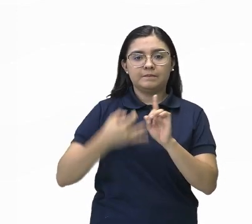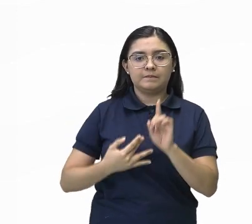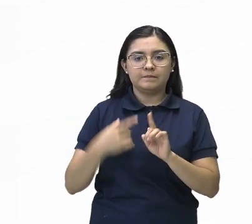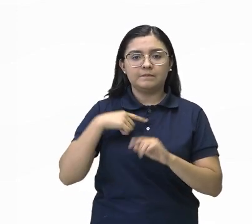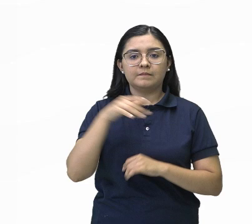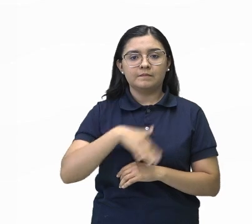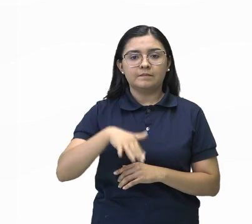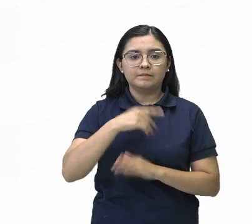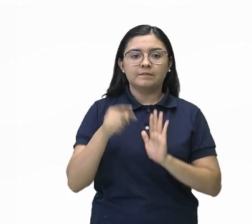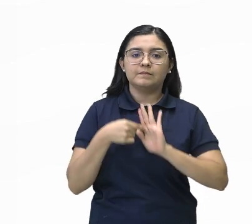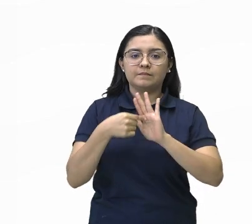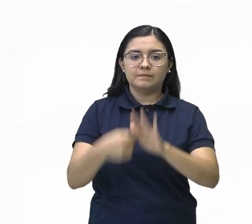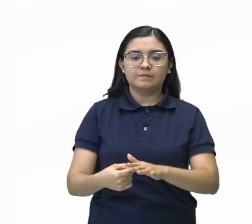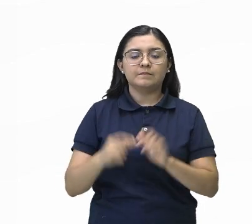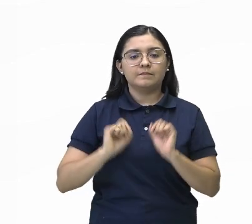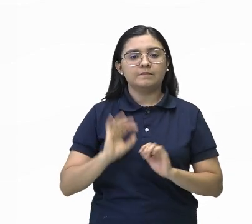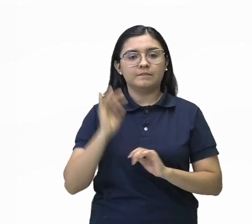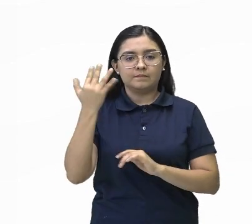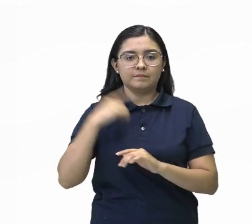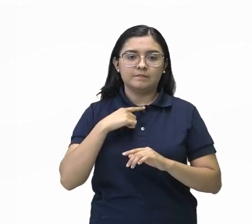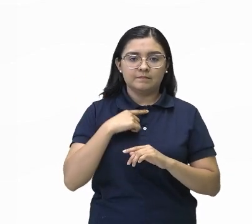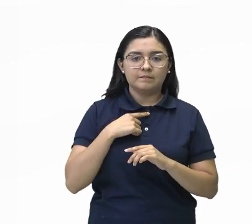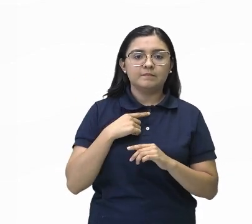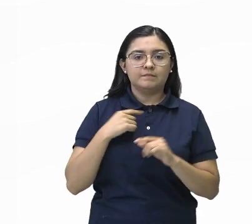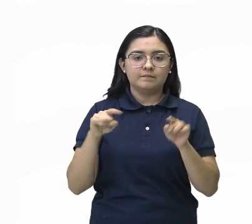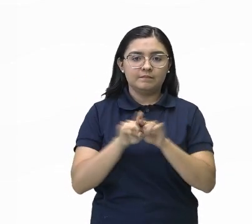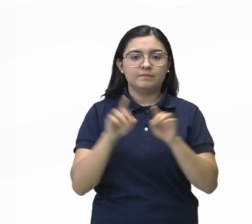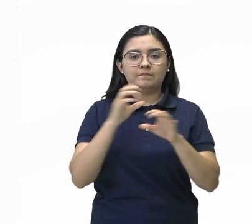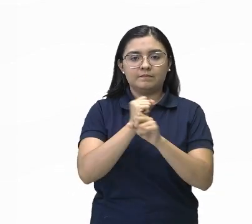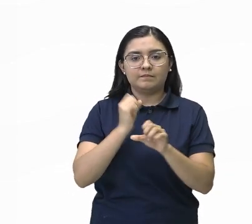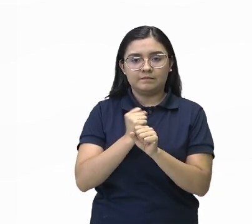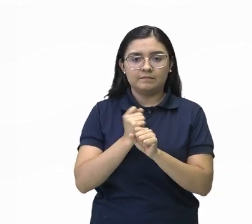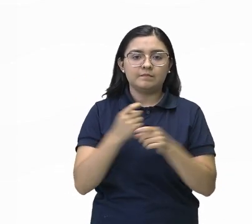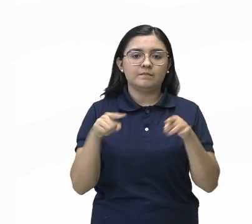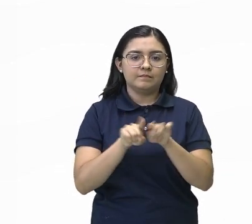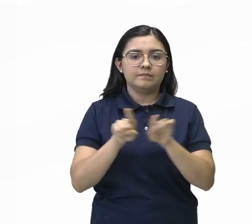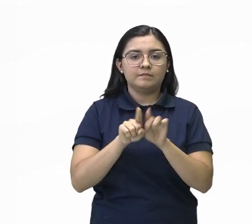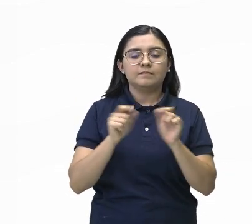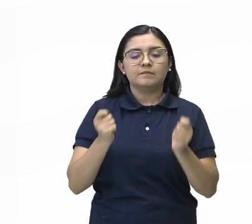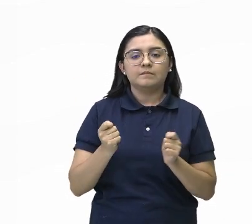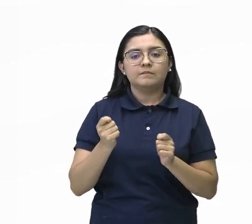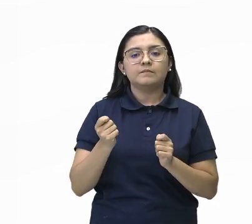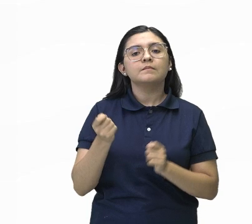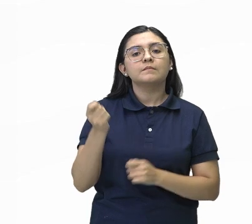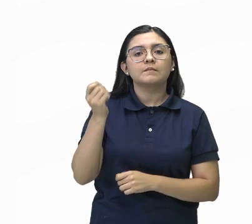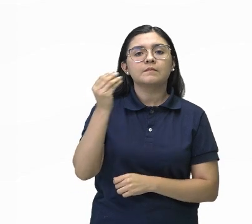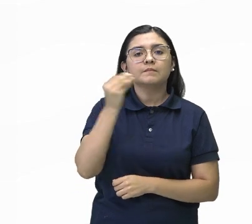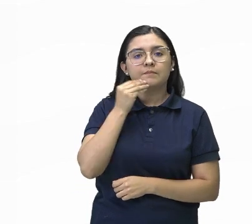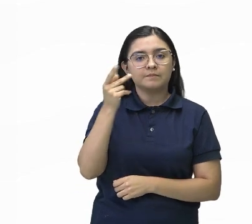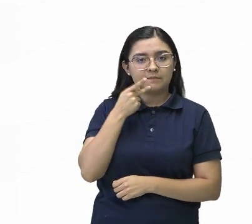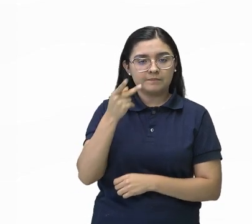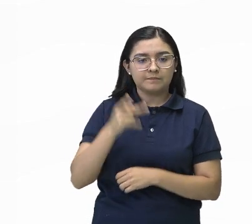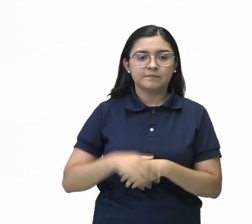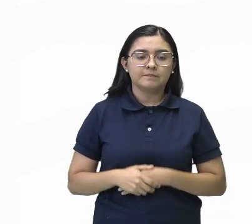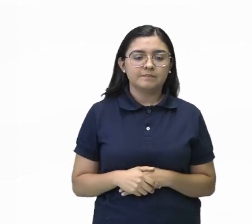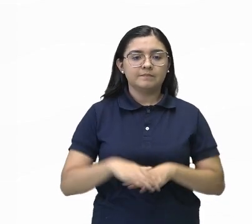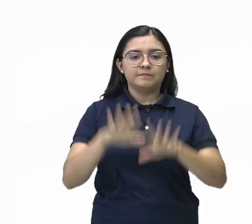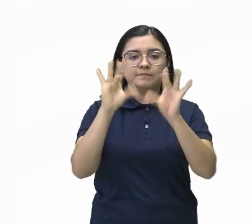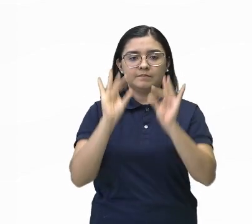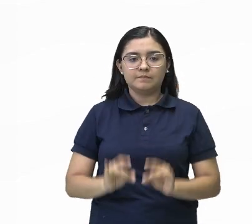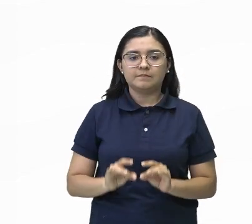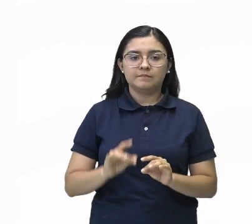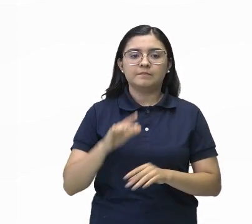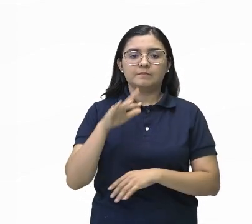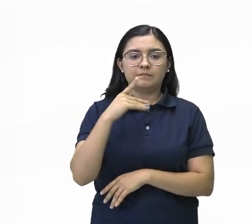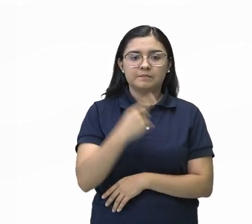identificação e descrição do espaço amostral de eventos aleatórios e cálculos de probabilidade.